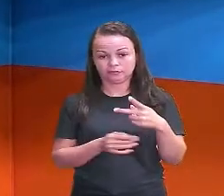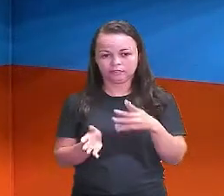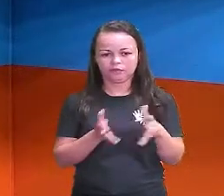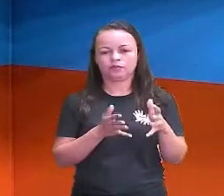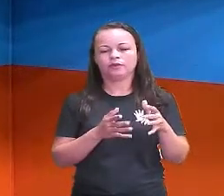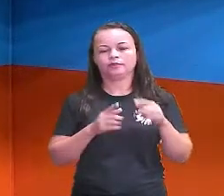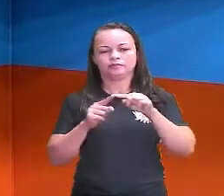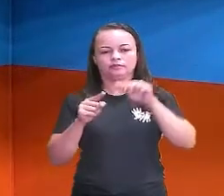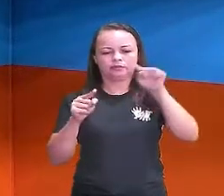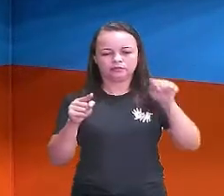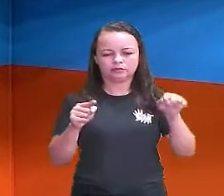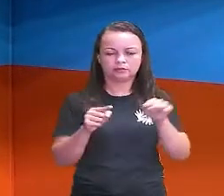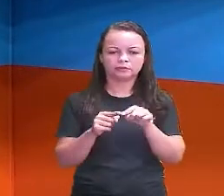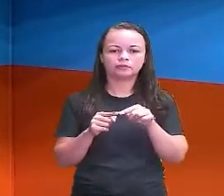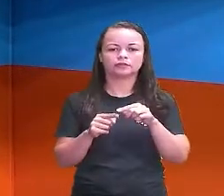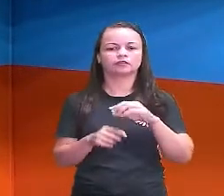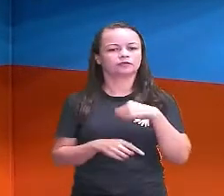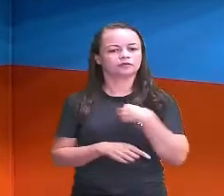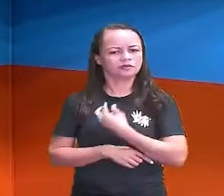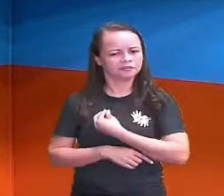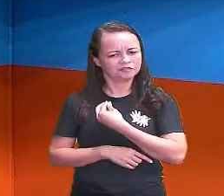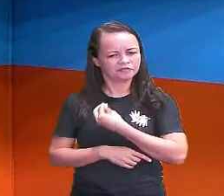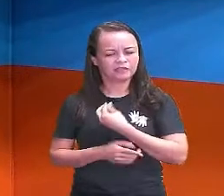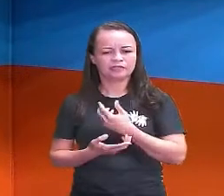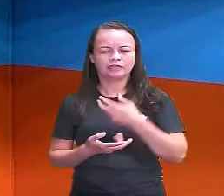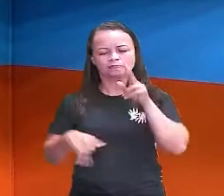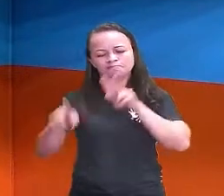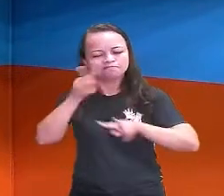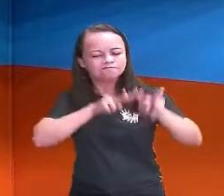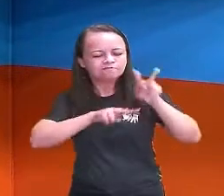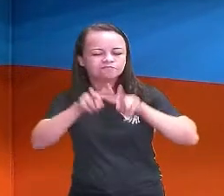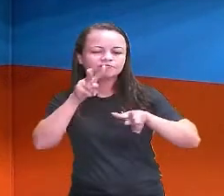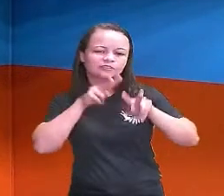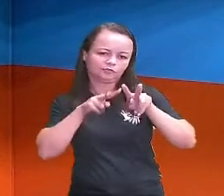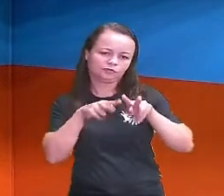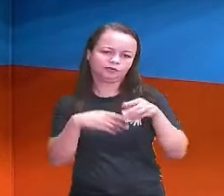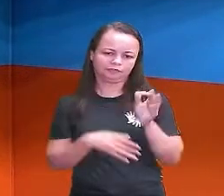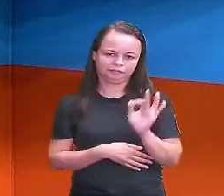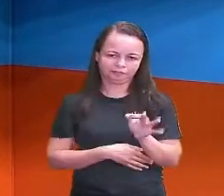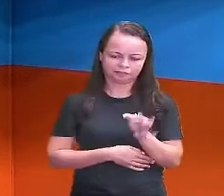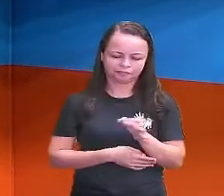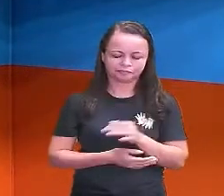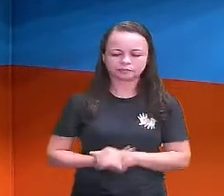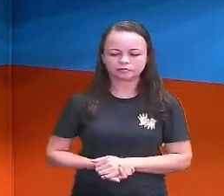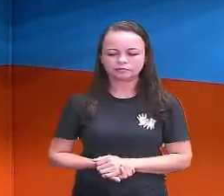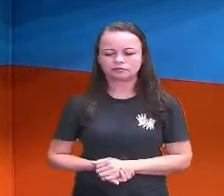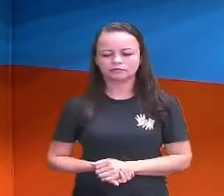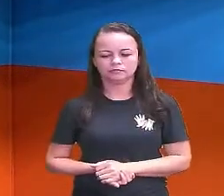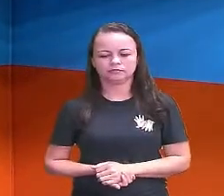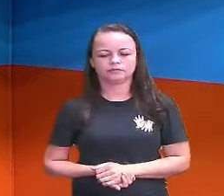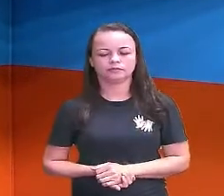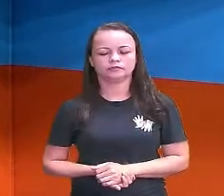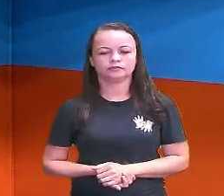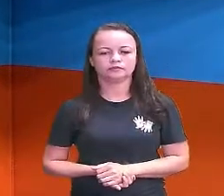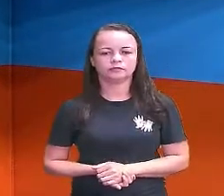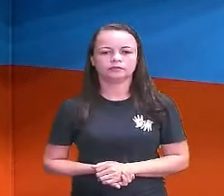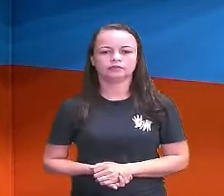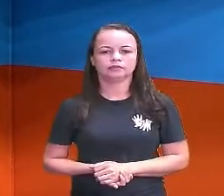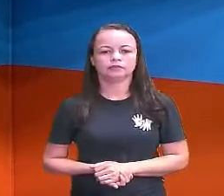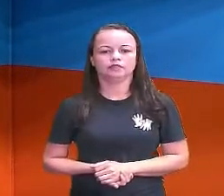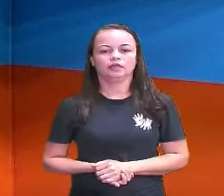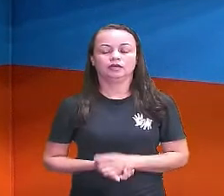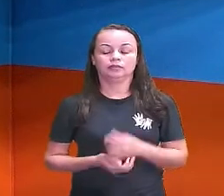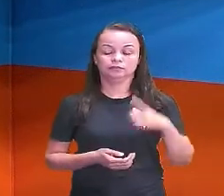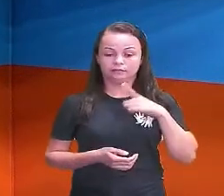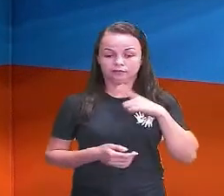na nossa vida e a gente só precisa visualizá-lo, tá certo? Então, vamos continuar. Nós temos